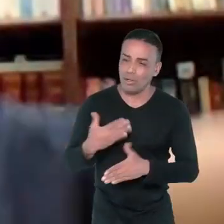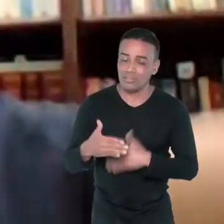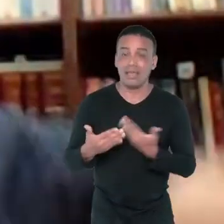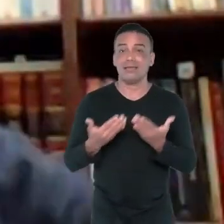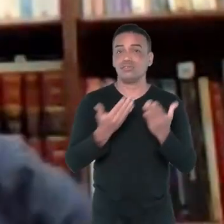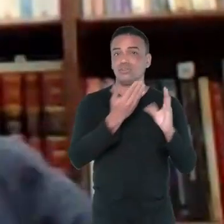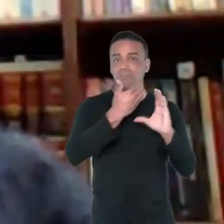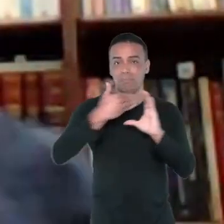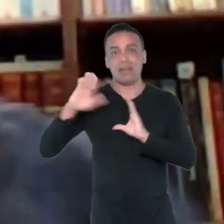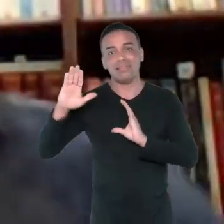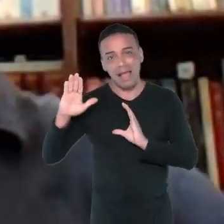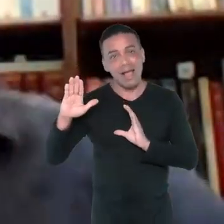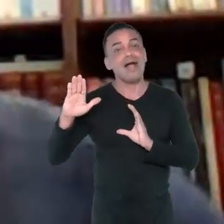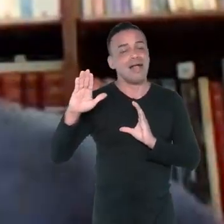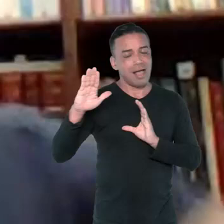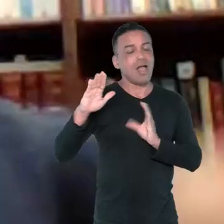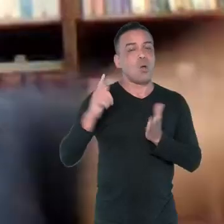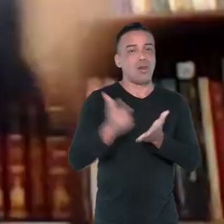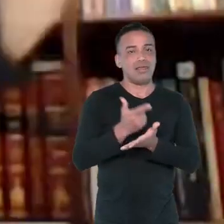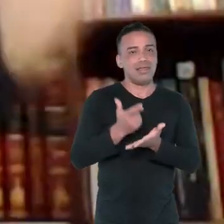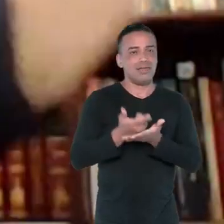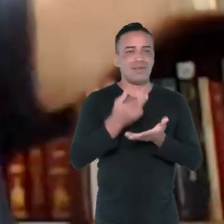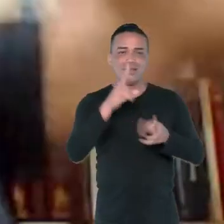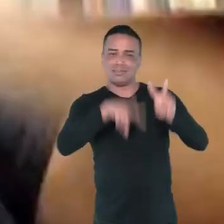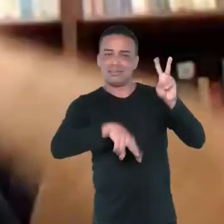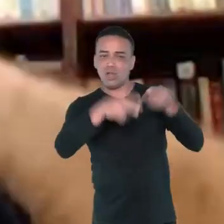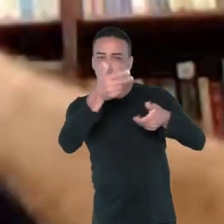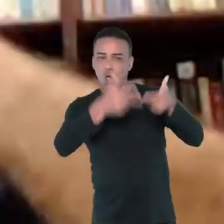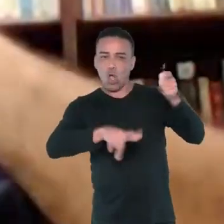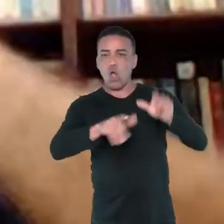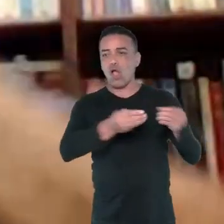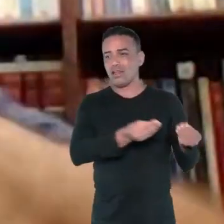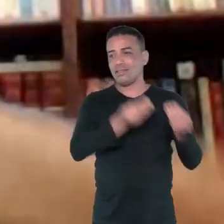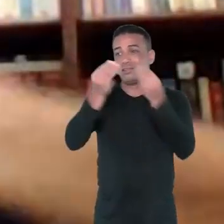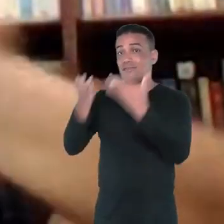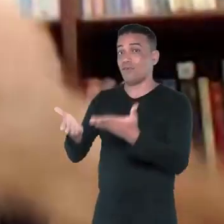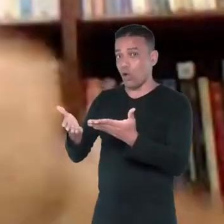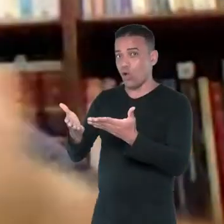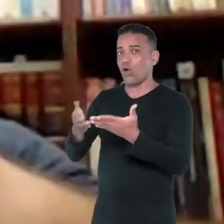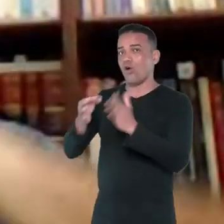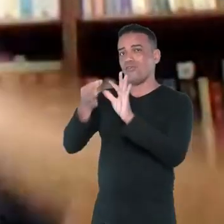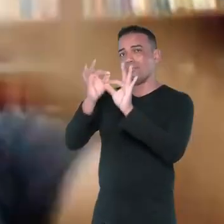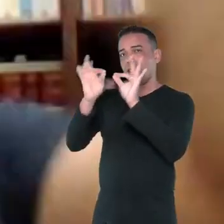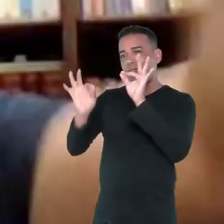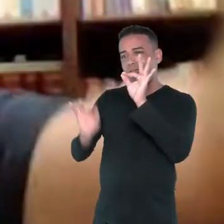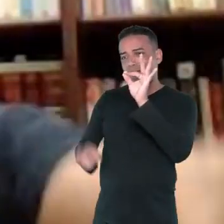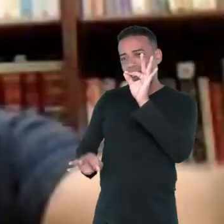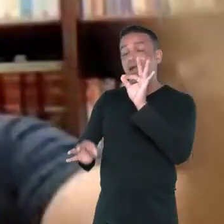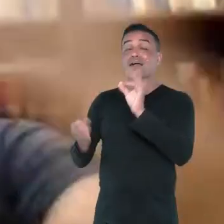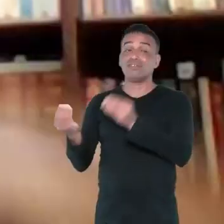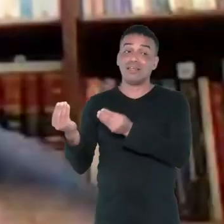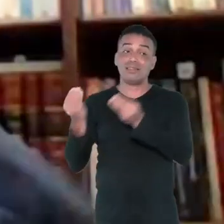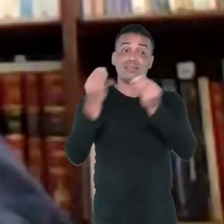o livro, aí o pessoal faz revisão, te devolve, faz alguns comentários, você